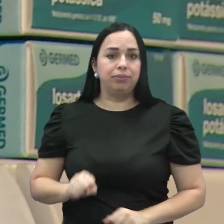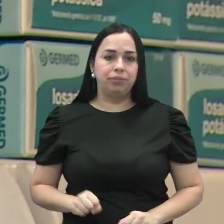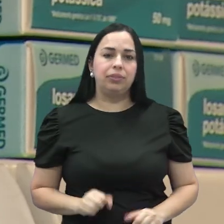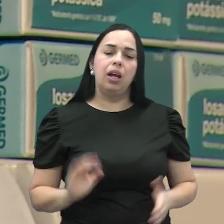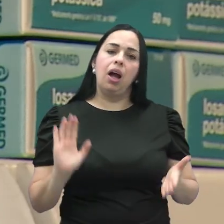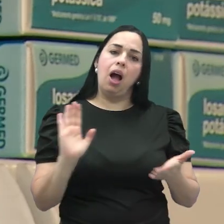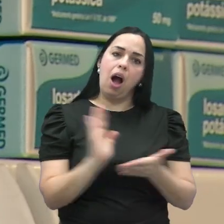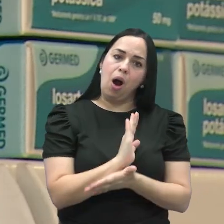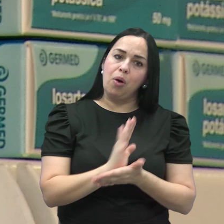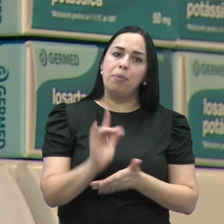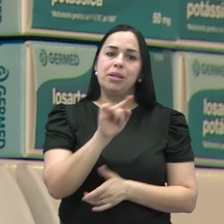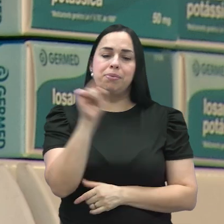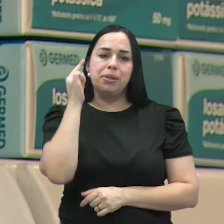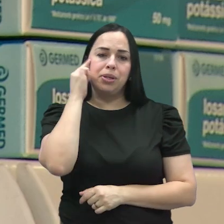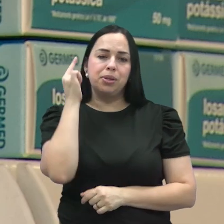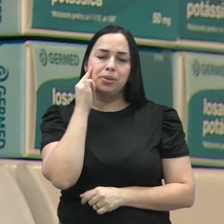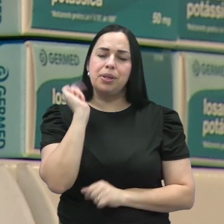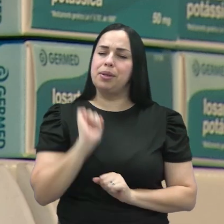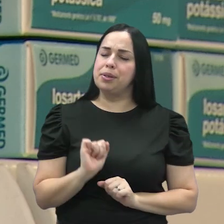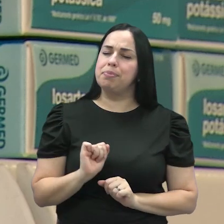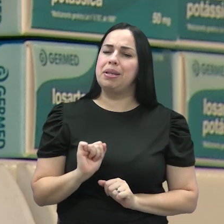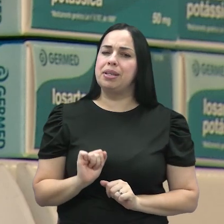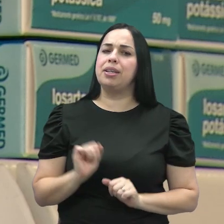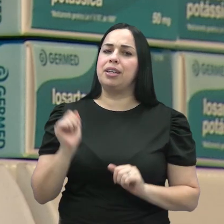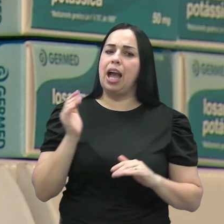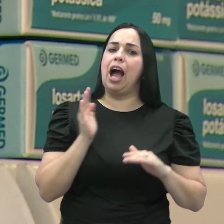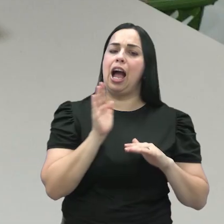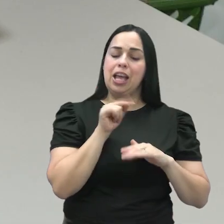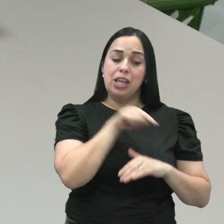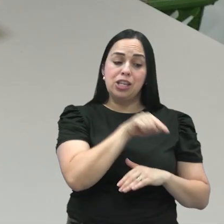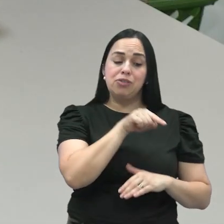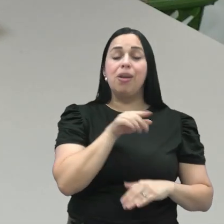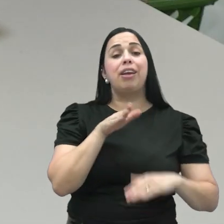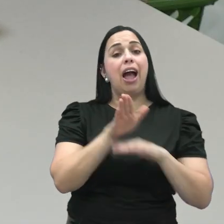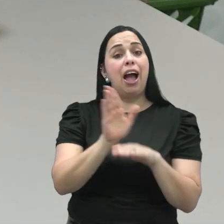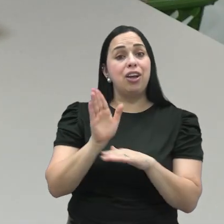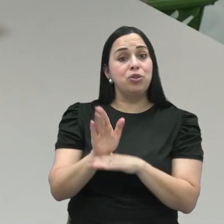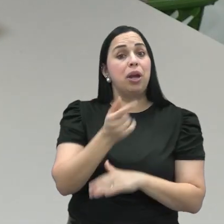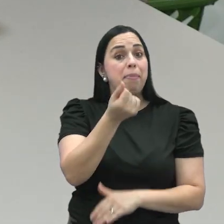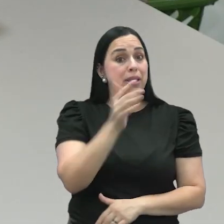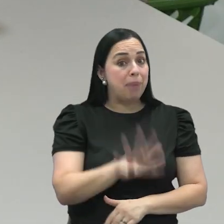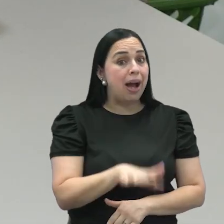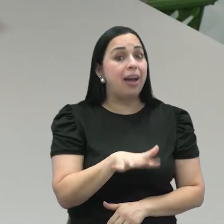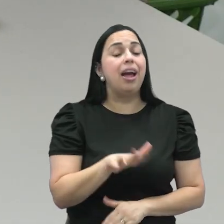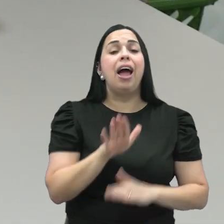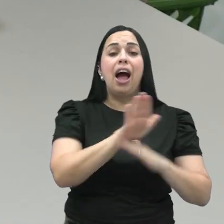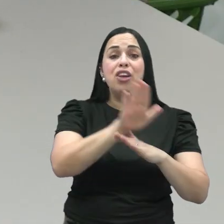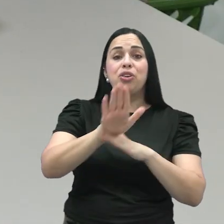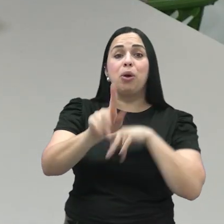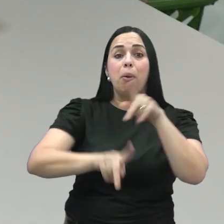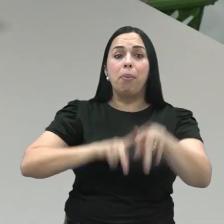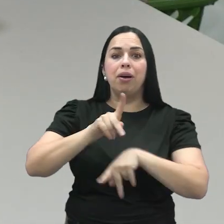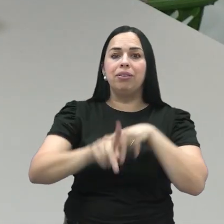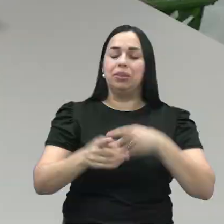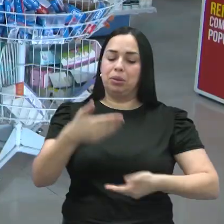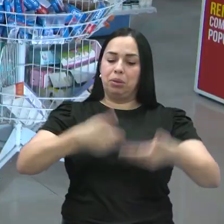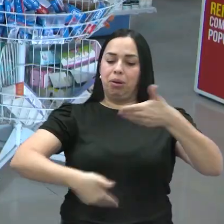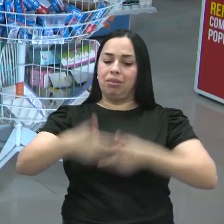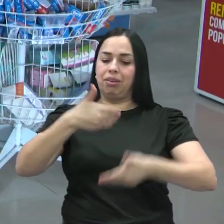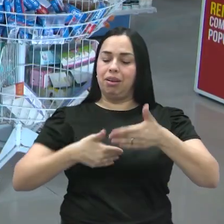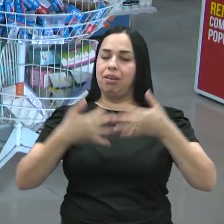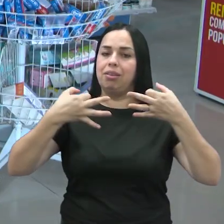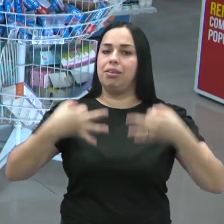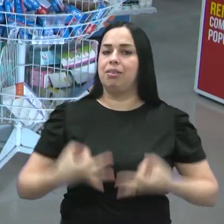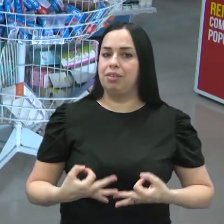os genéricos podem ser considerados uma política de saúde pública. O acesso à medicação mais barata ajuda a população a